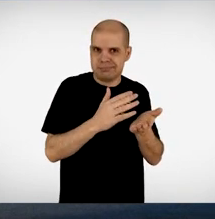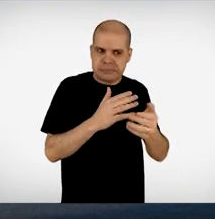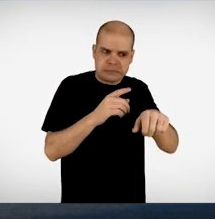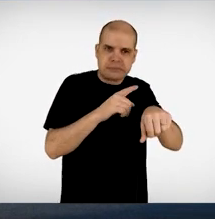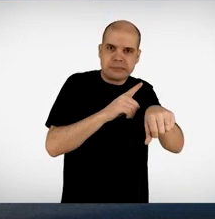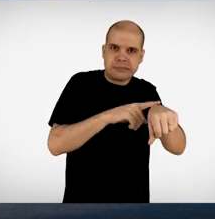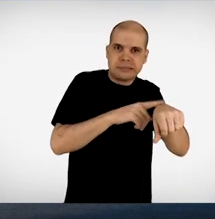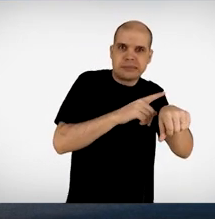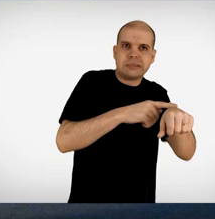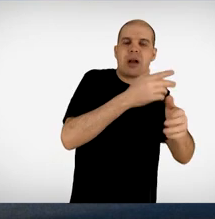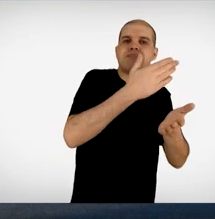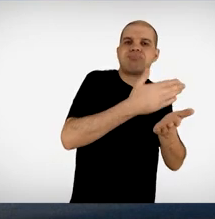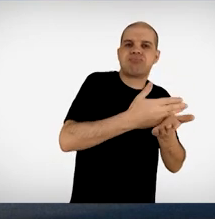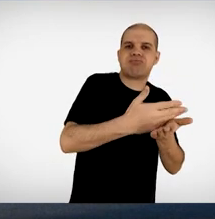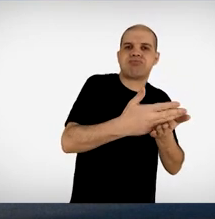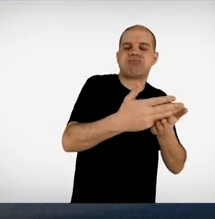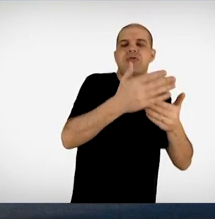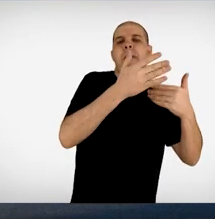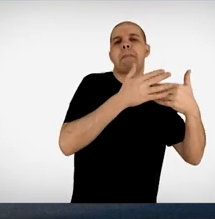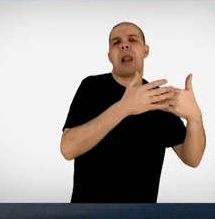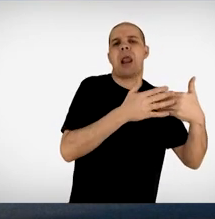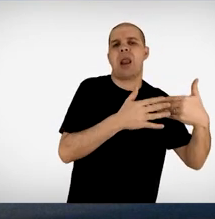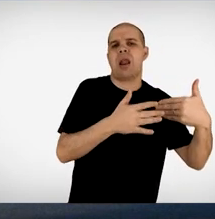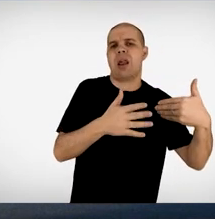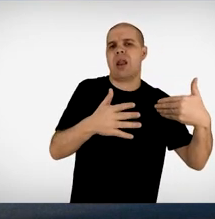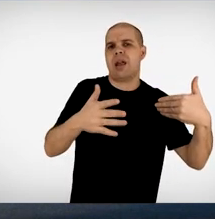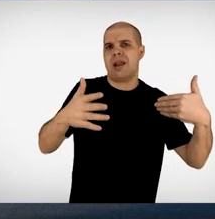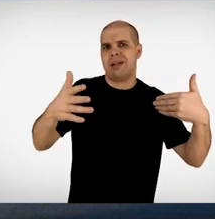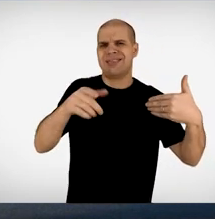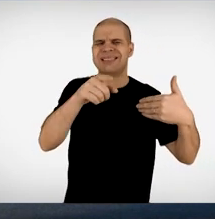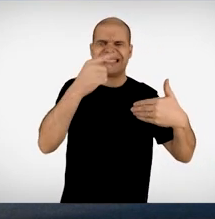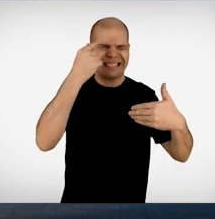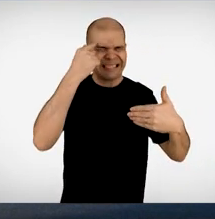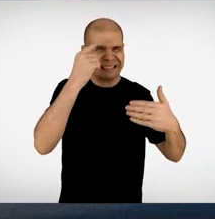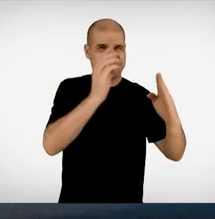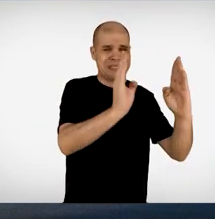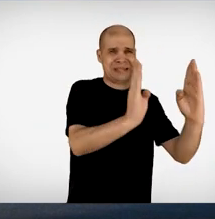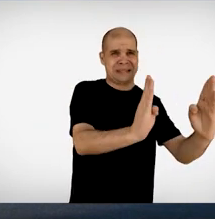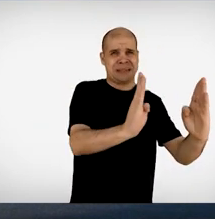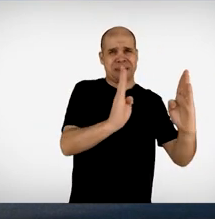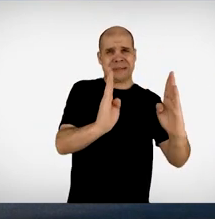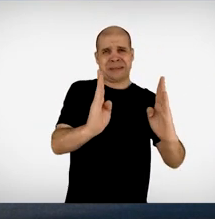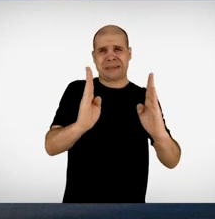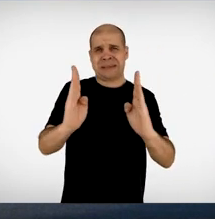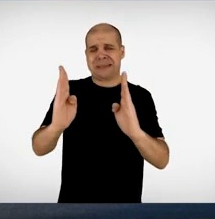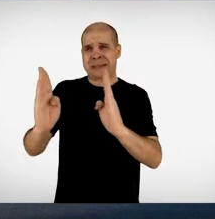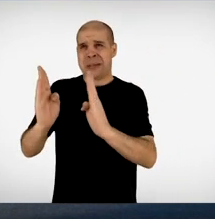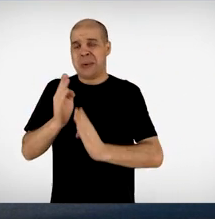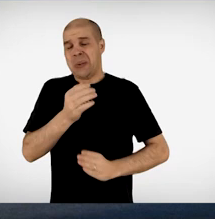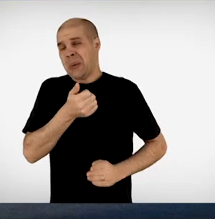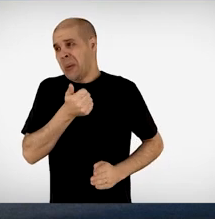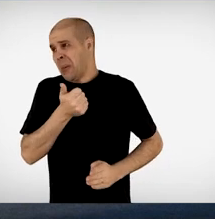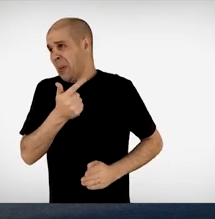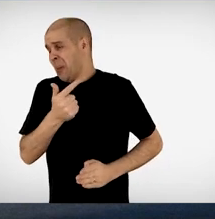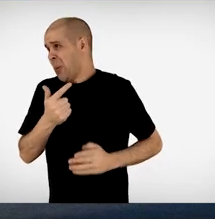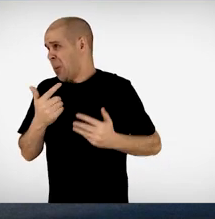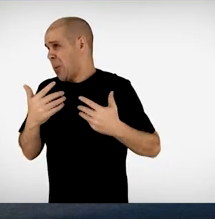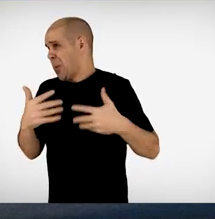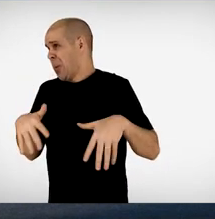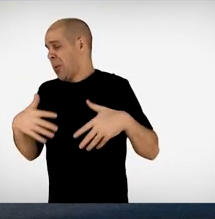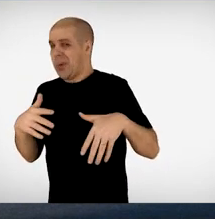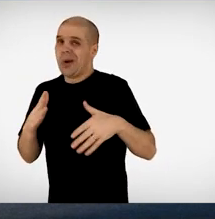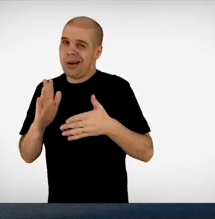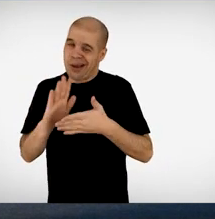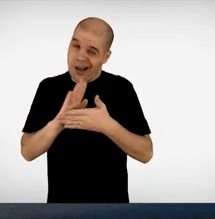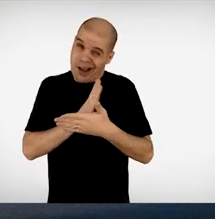ele já nos diz que é um tempo meio longo. Acho que todo mundo tem a sensação, né, no começo, nossa, 12 capítulos. É um